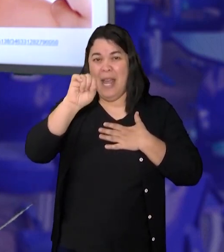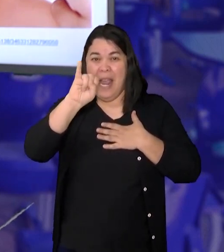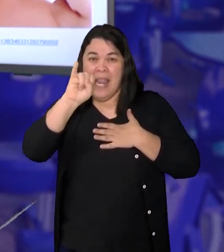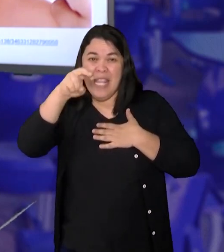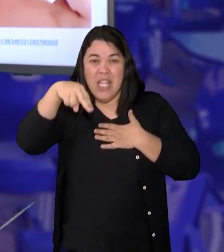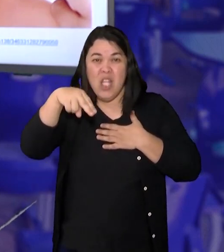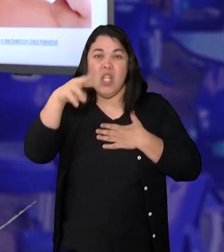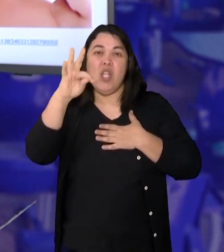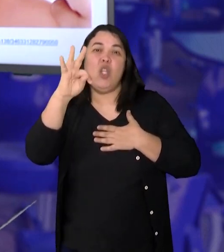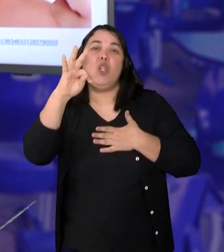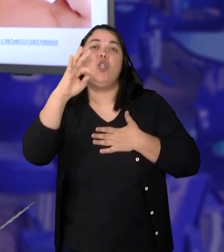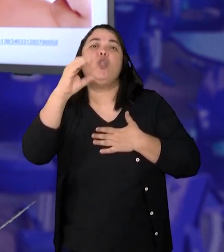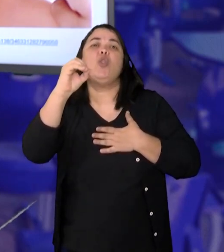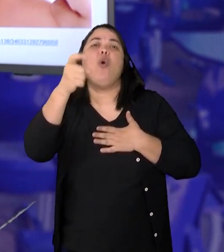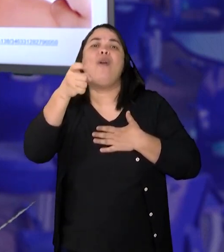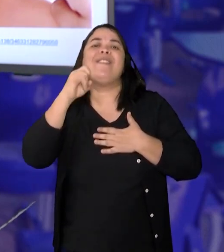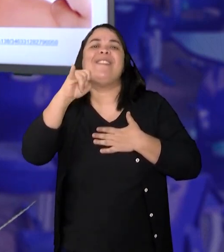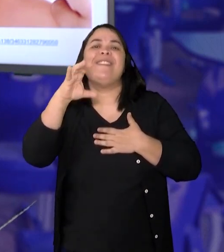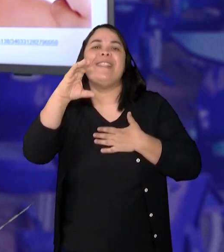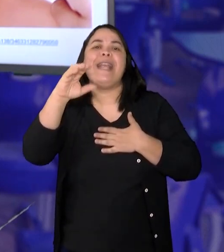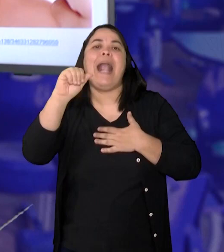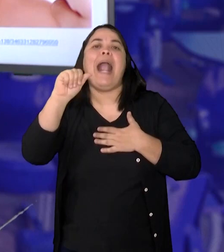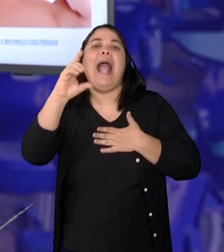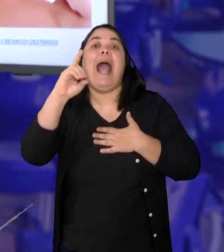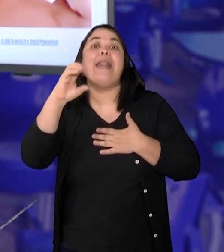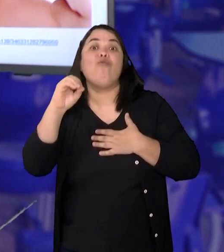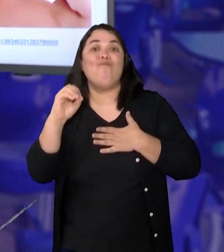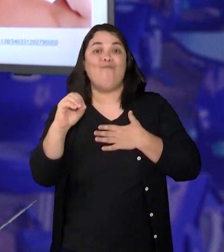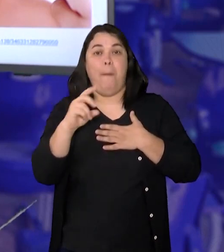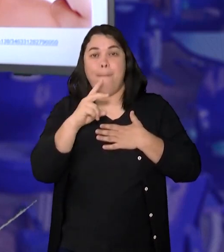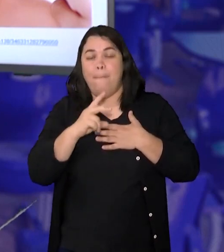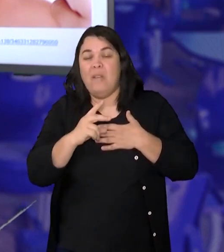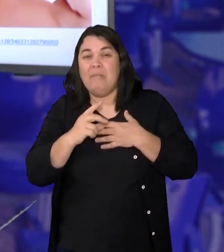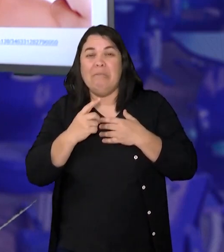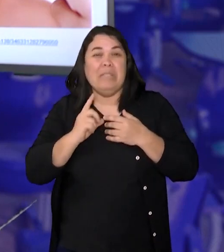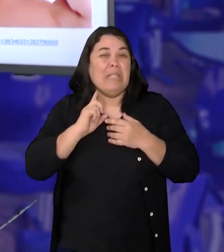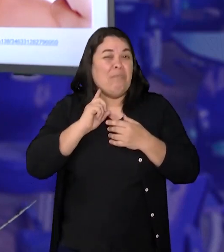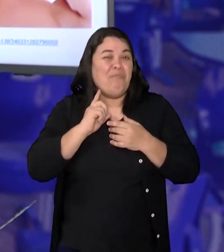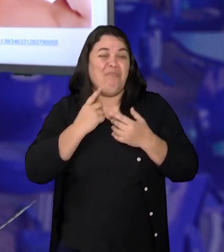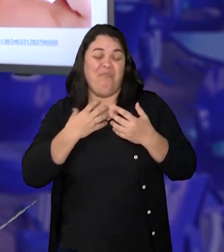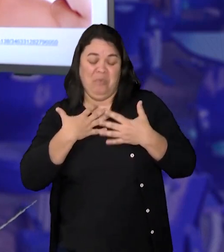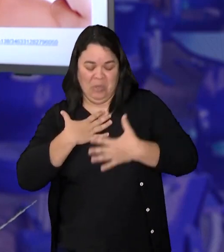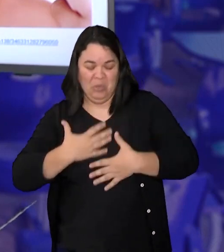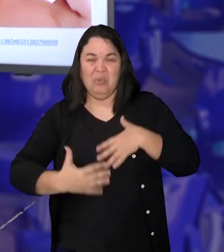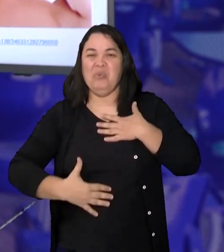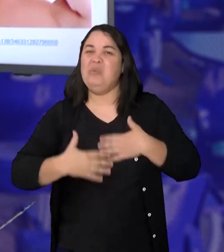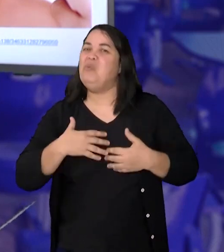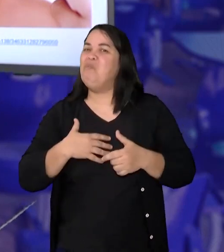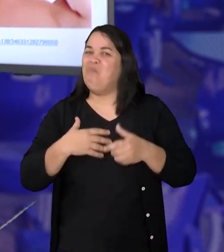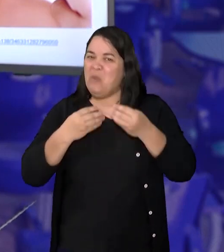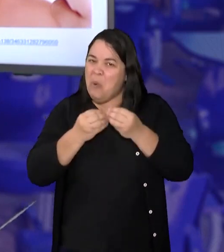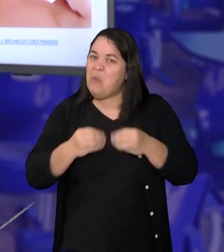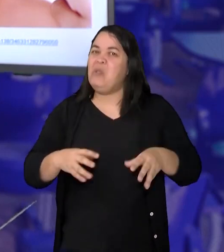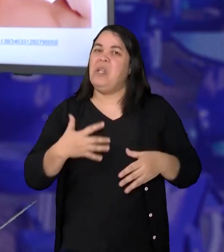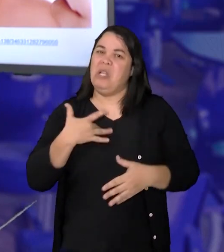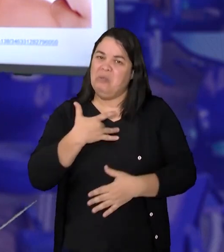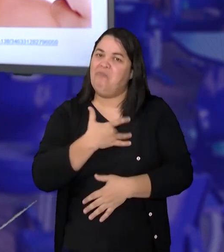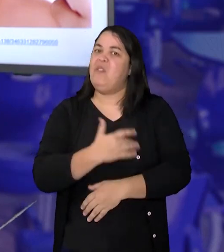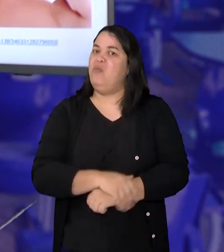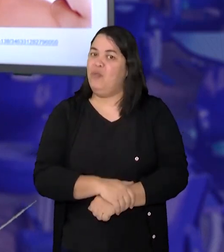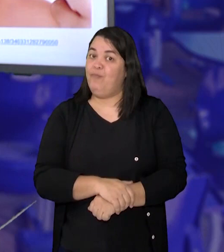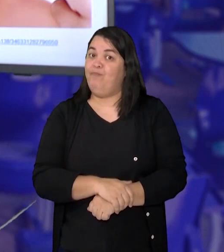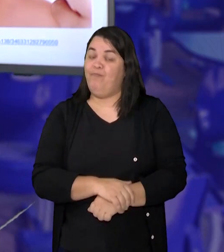aí o corpo da gente fica venenoso. E isso pode causar um problema grave para a nossa saúde, tá? Então, quando eu tomo